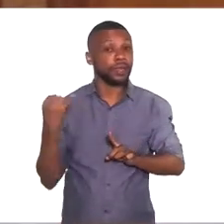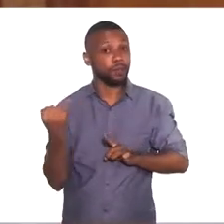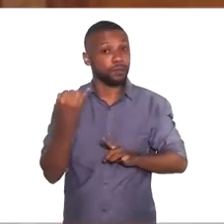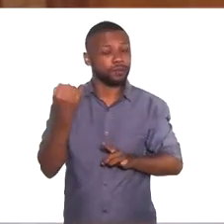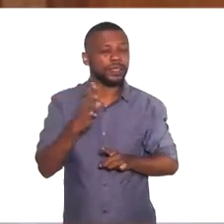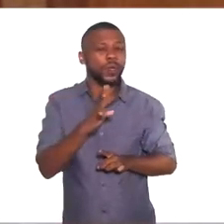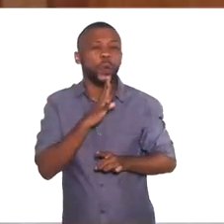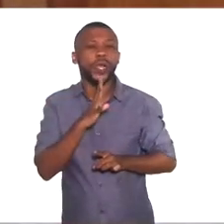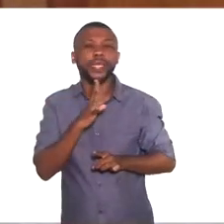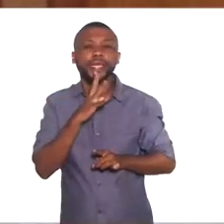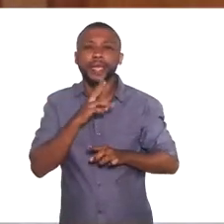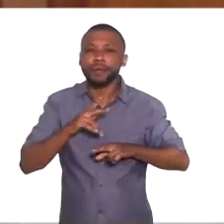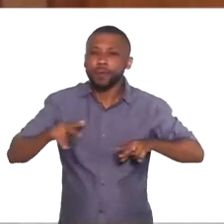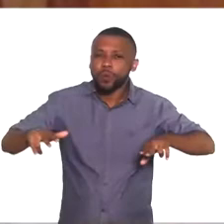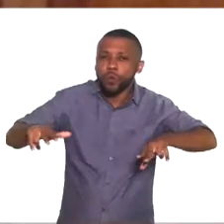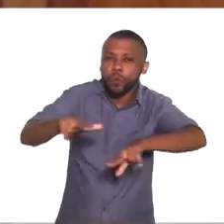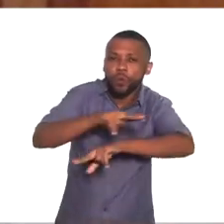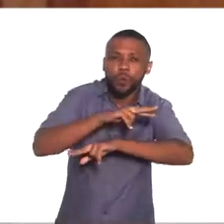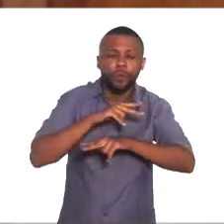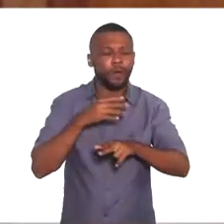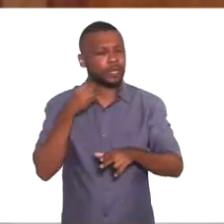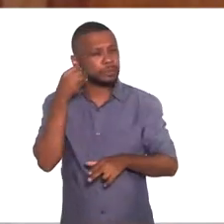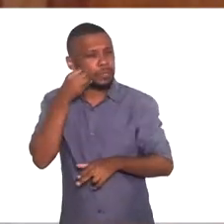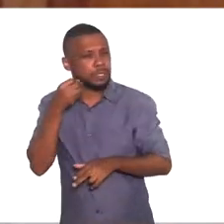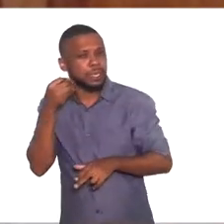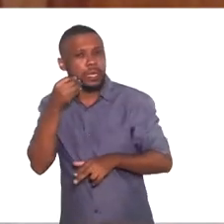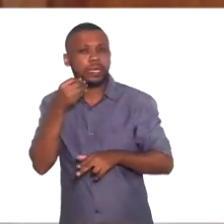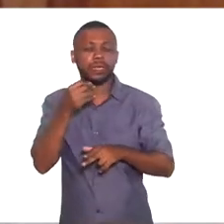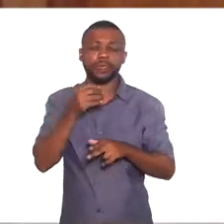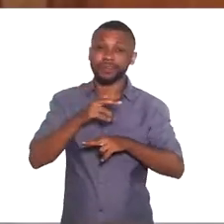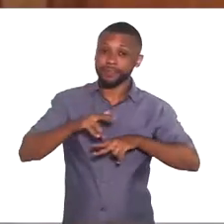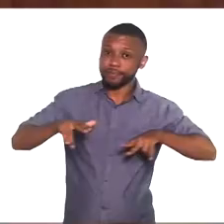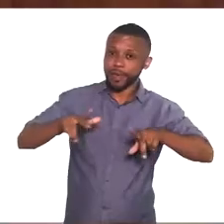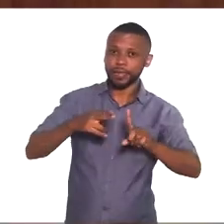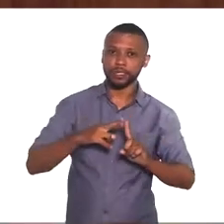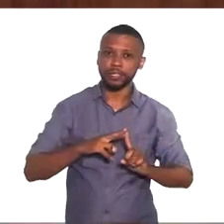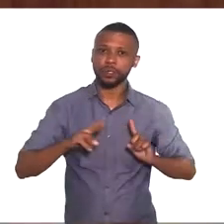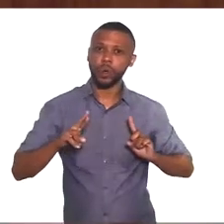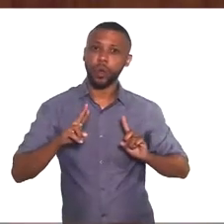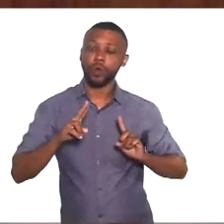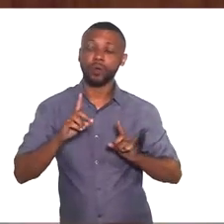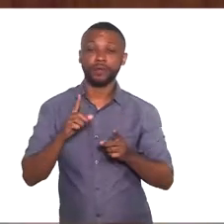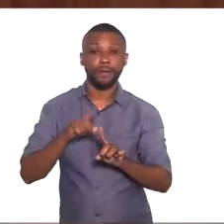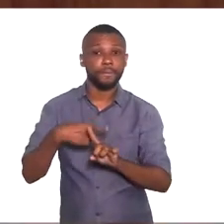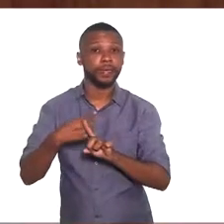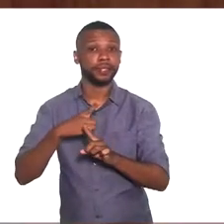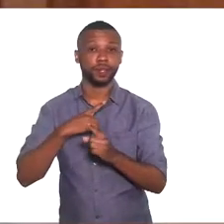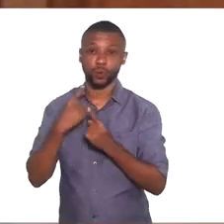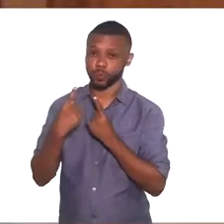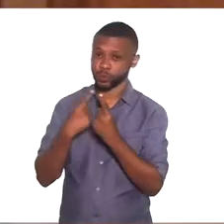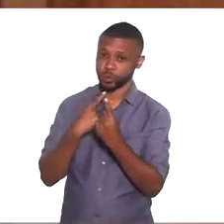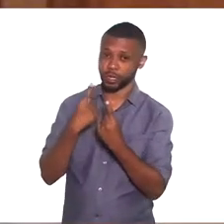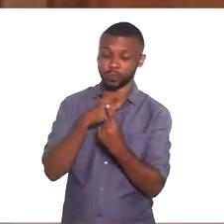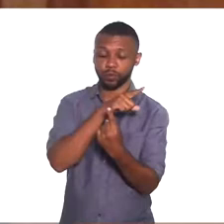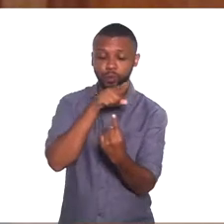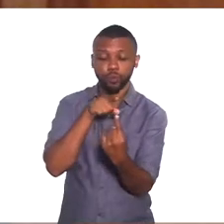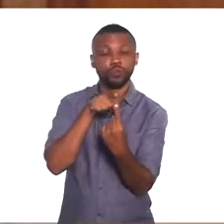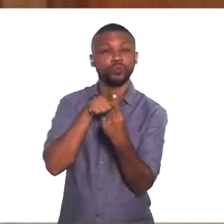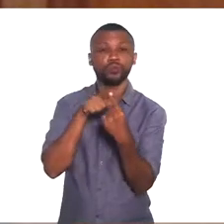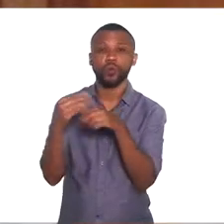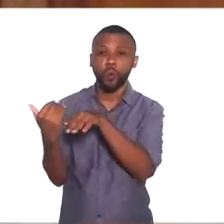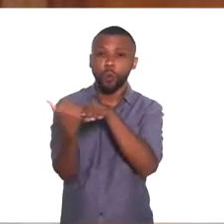é importância desse conhecimento oculto que pode ter entre as várias religiões daí temos o diálogo quando